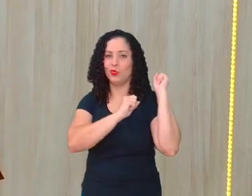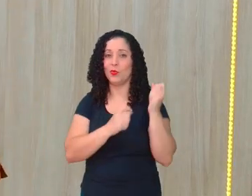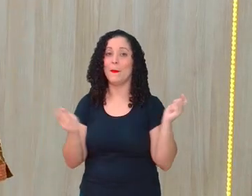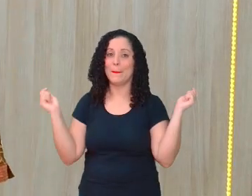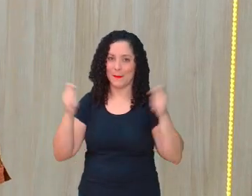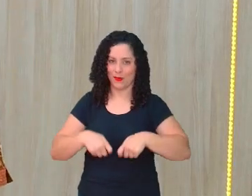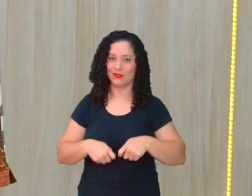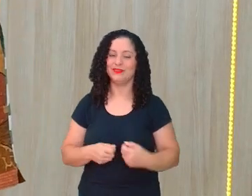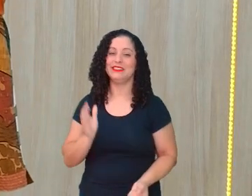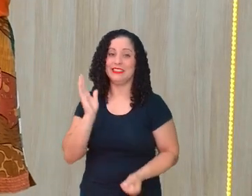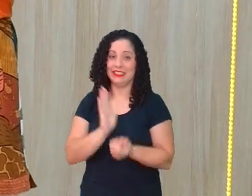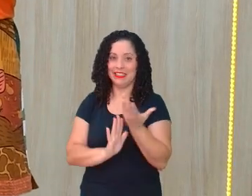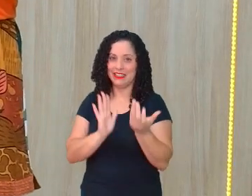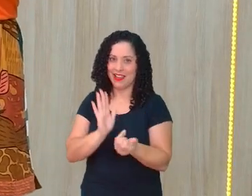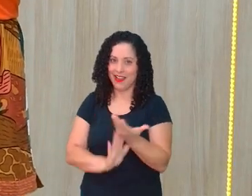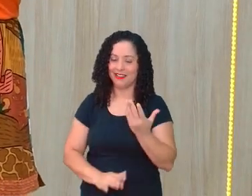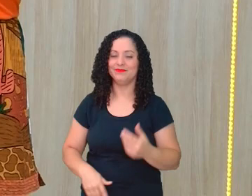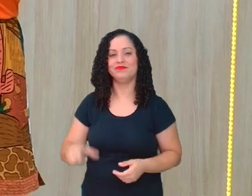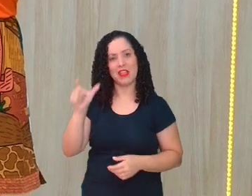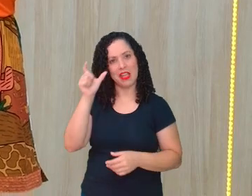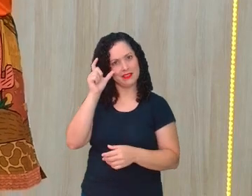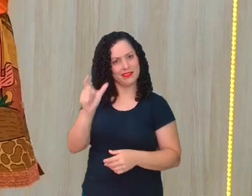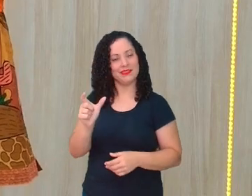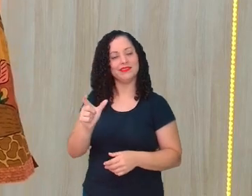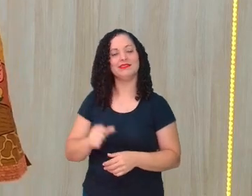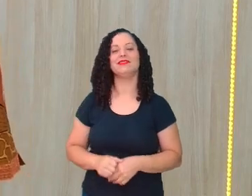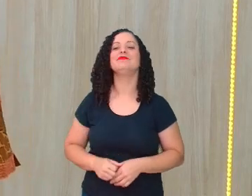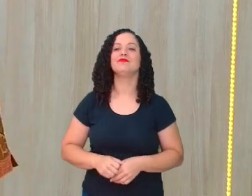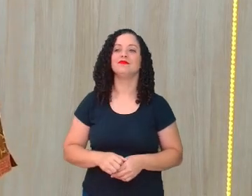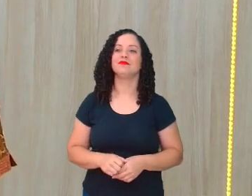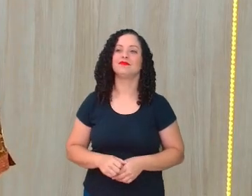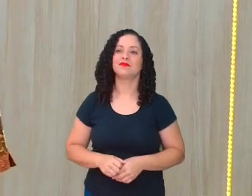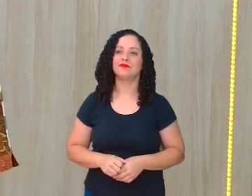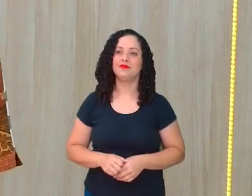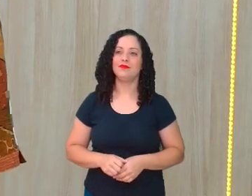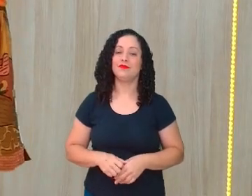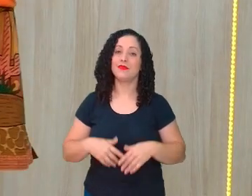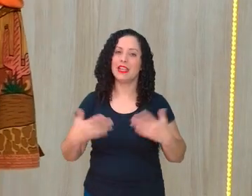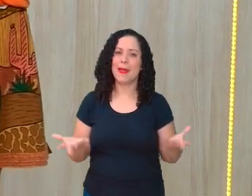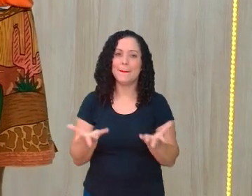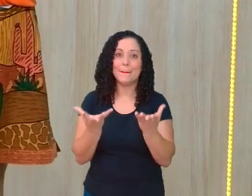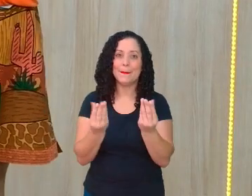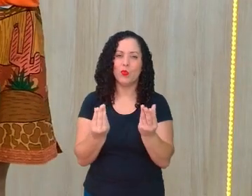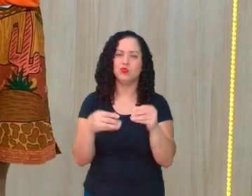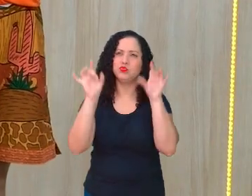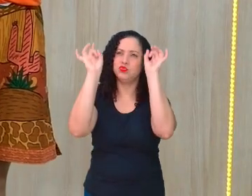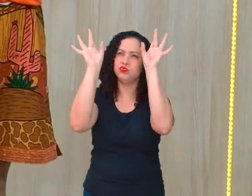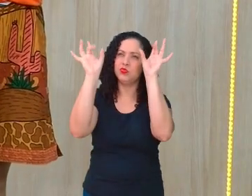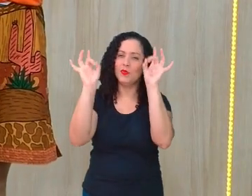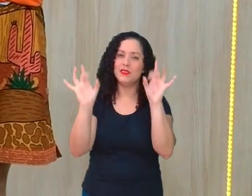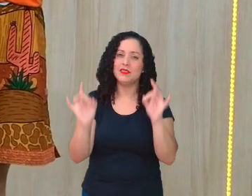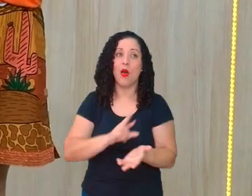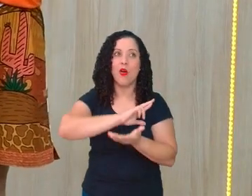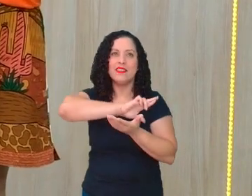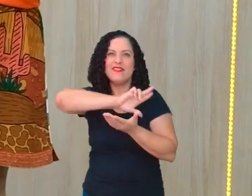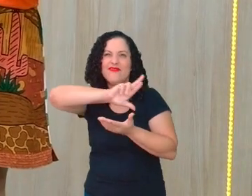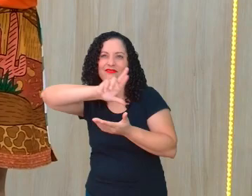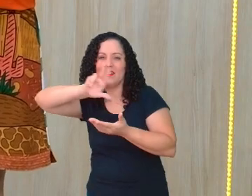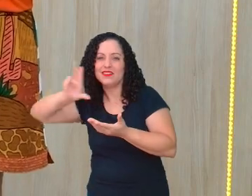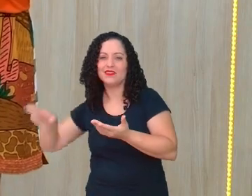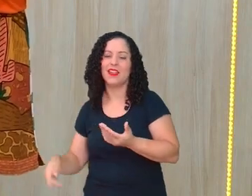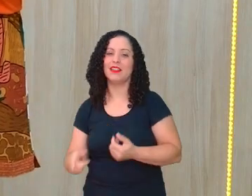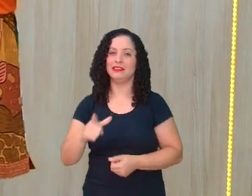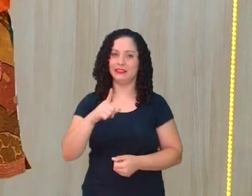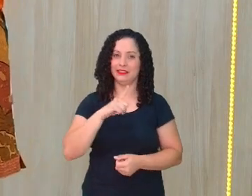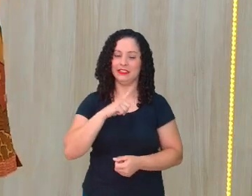é bem interessante, né, a variedade desses instrumentos, né? Muito rico, né? A variedade, a